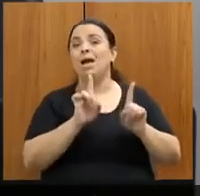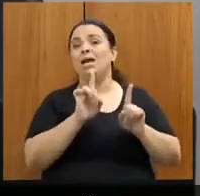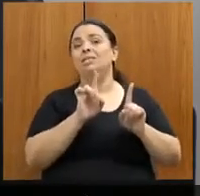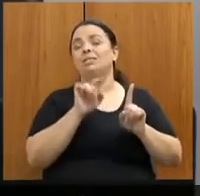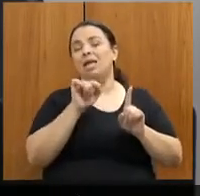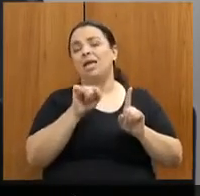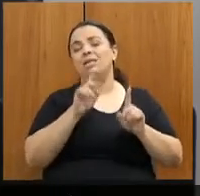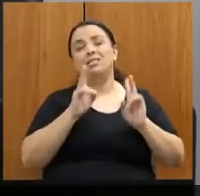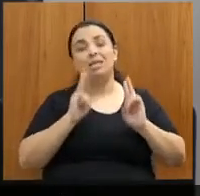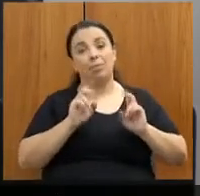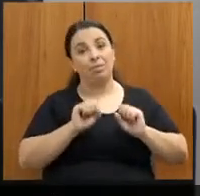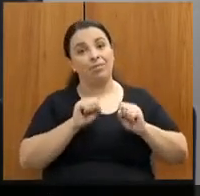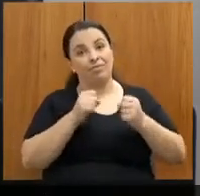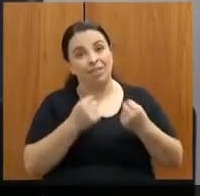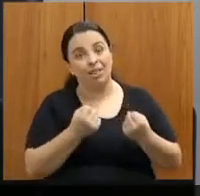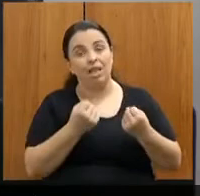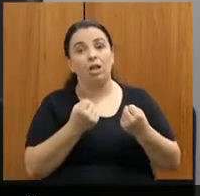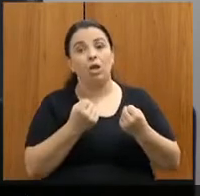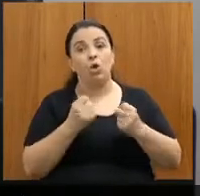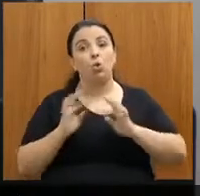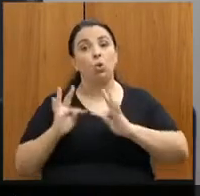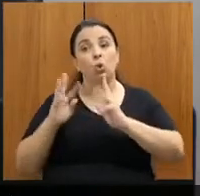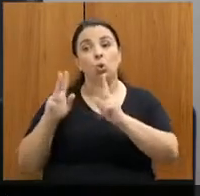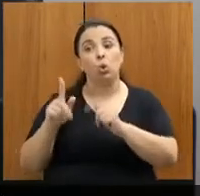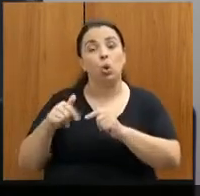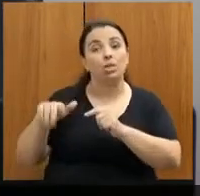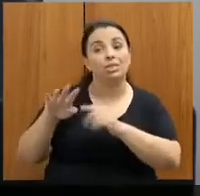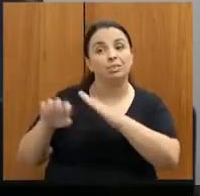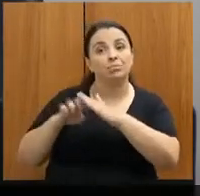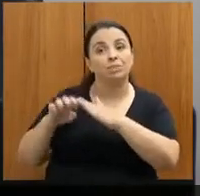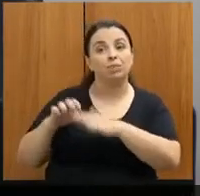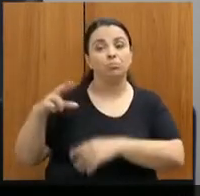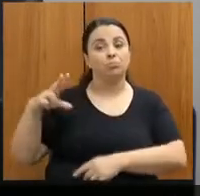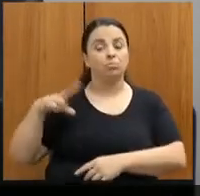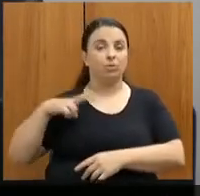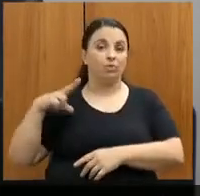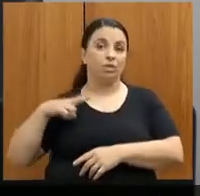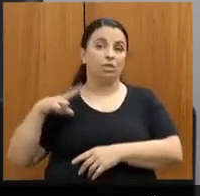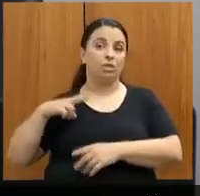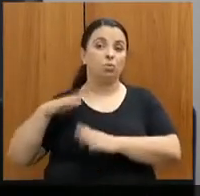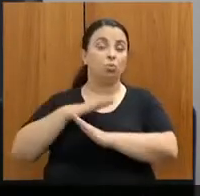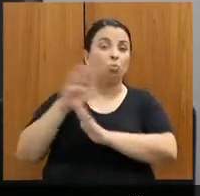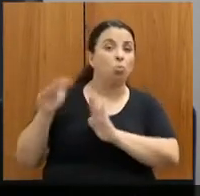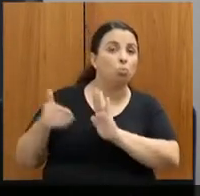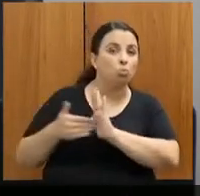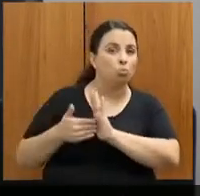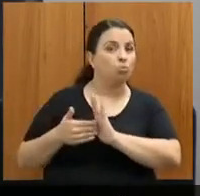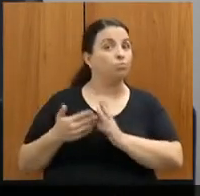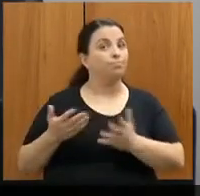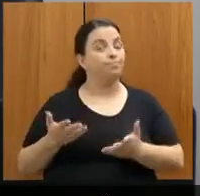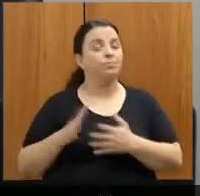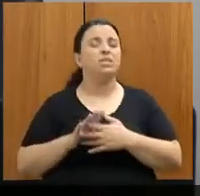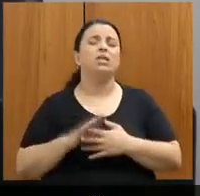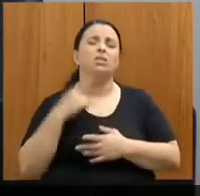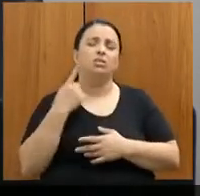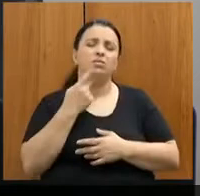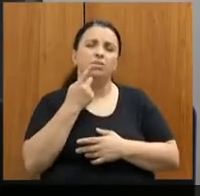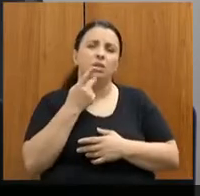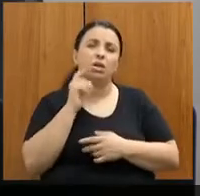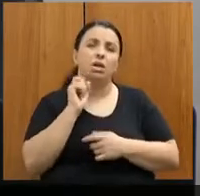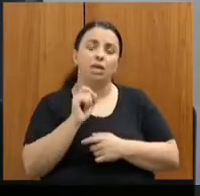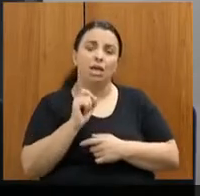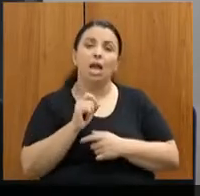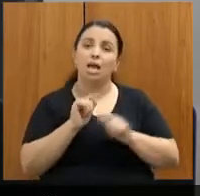privatização integral das mesmas podemos dizer que o pacote as medidas a ser